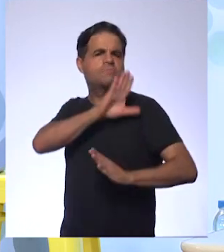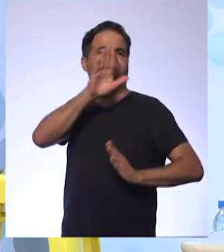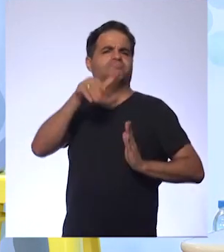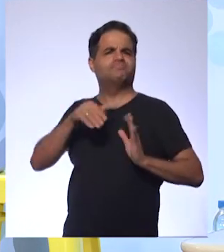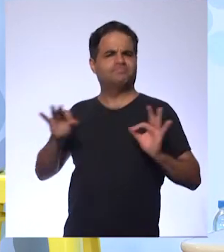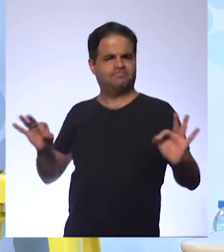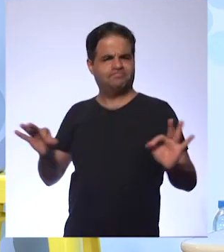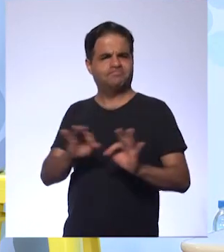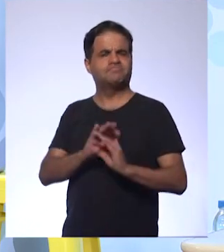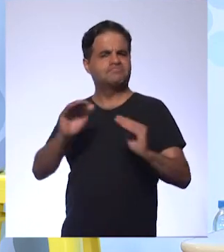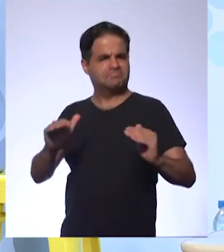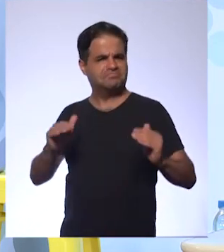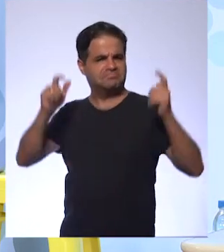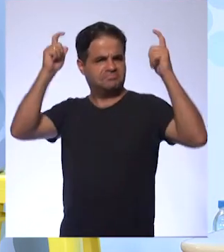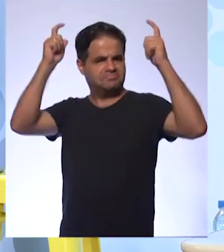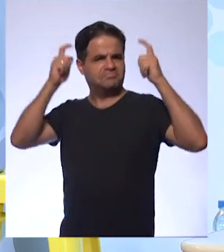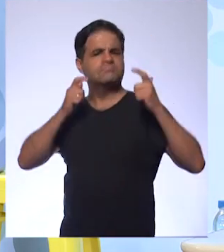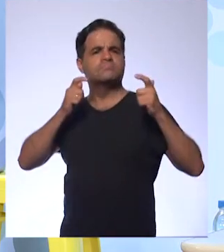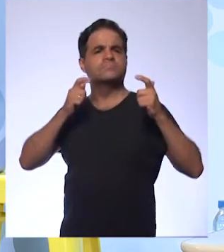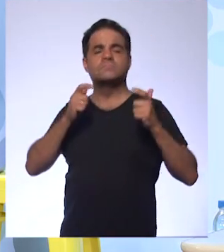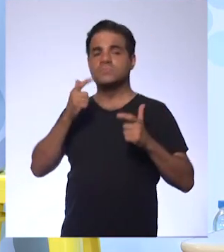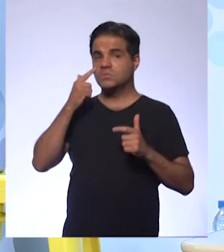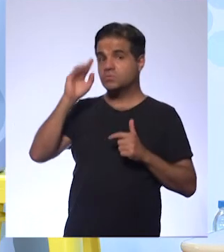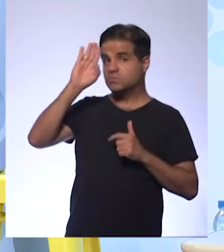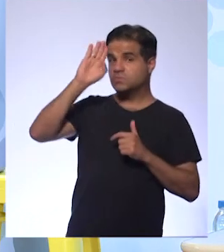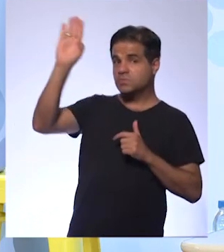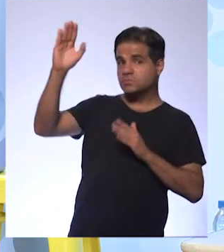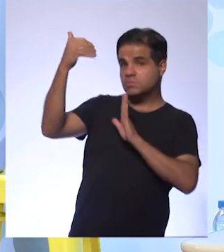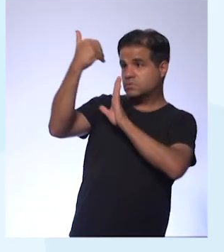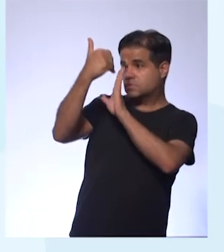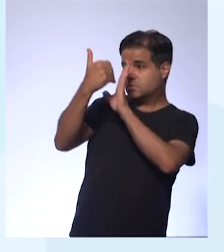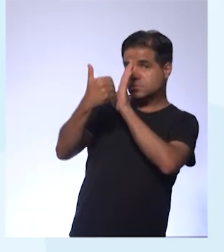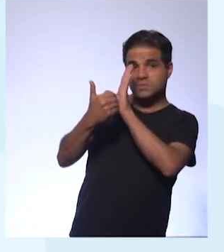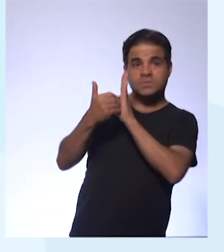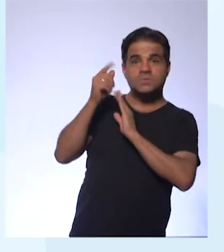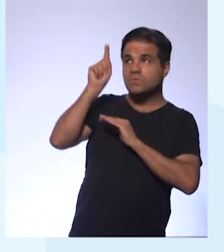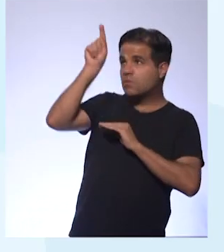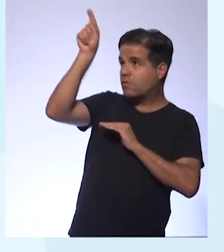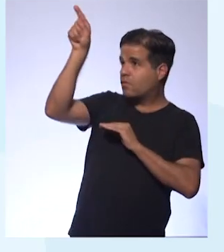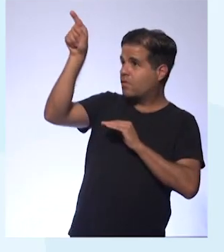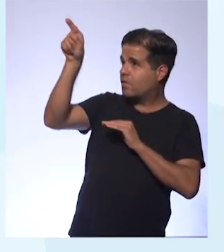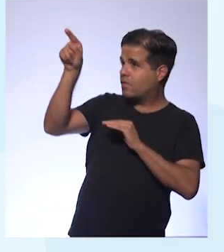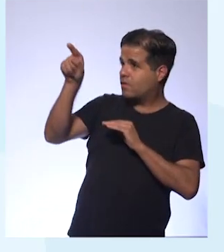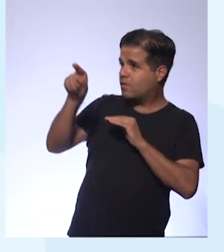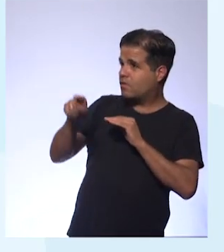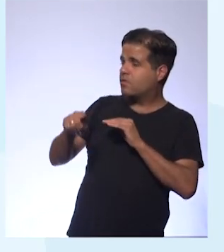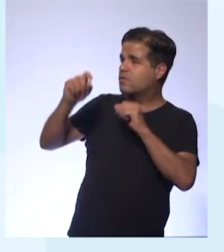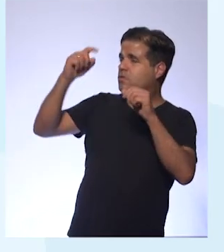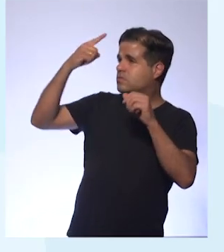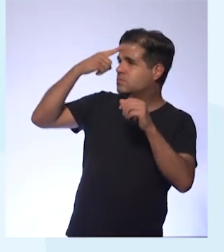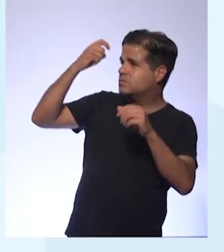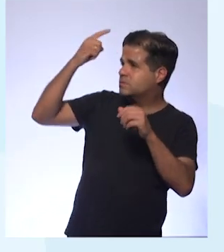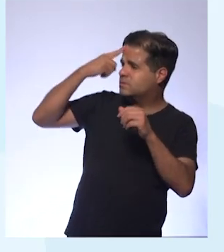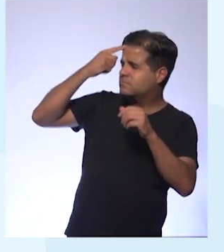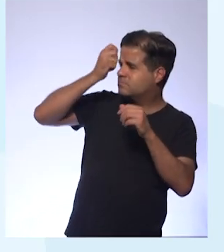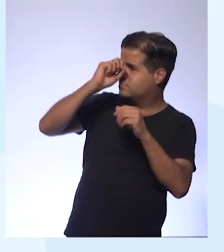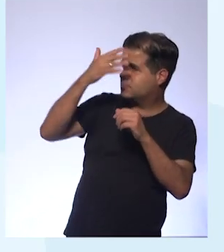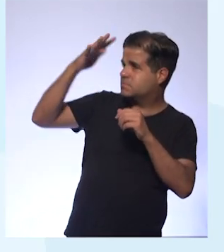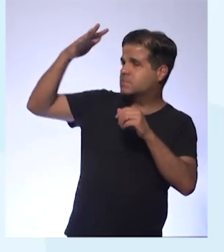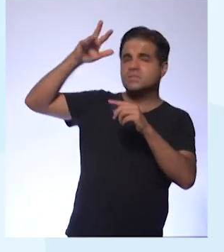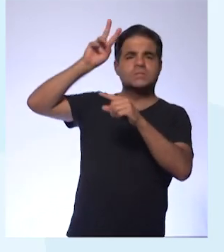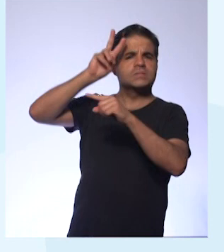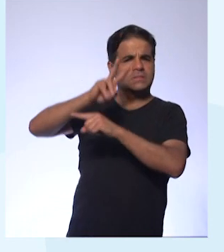absolutismo monárquico, né? Então, olha só os principais ideais do iluminismo aí. Então, os iluministas defendem